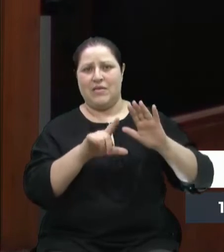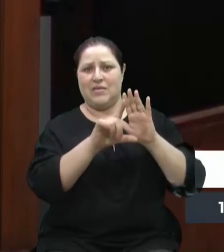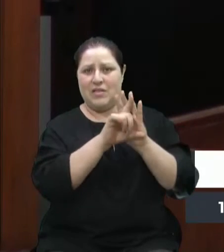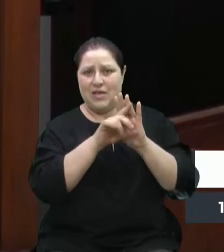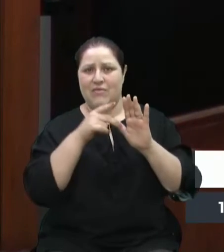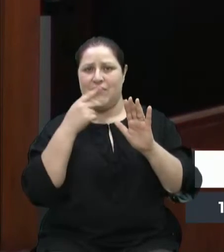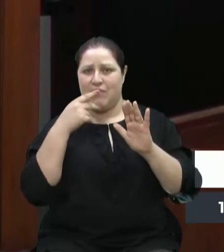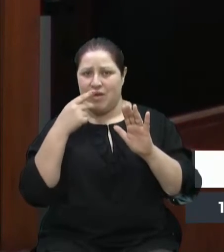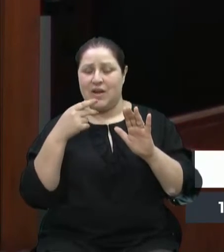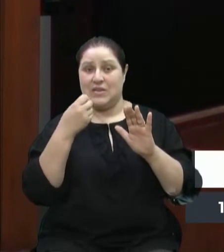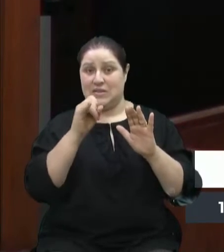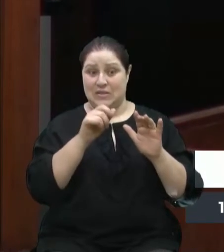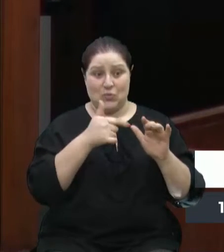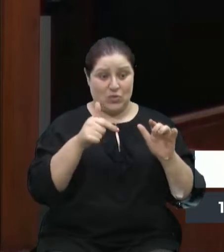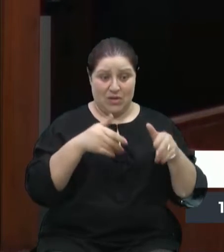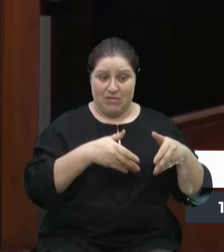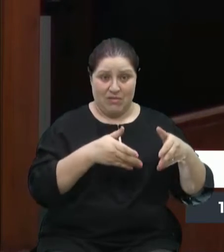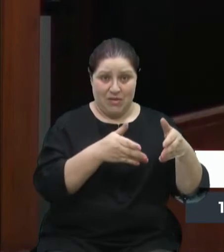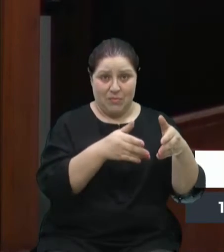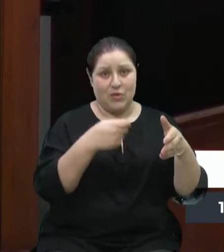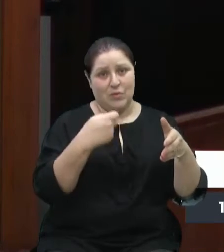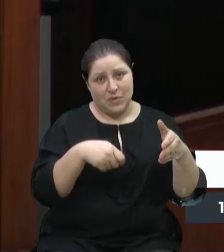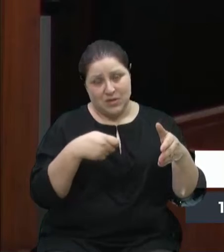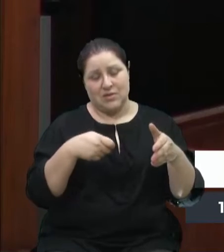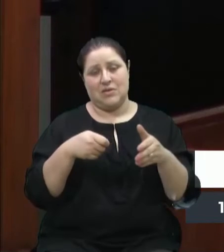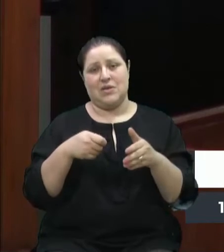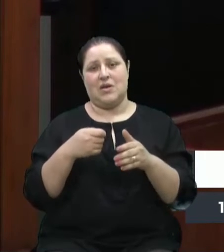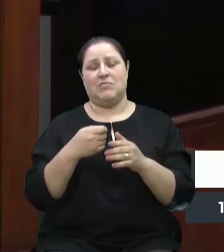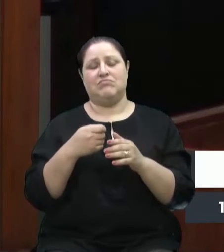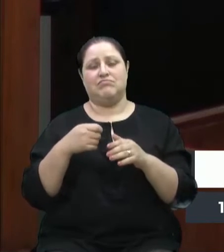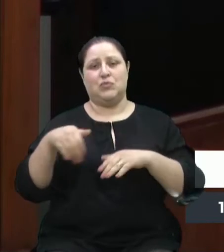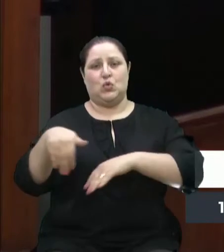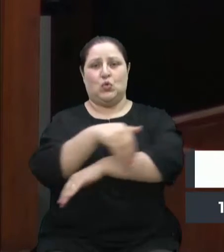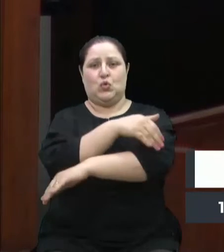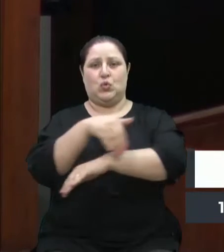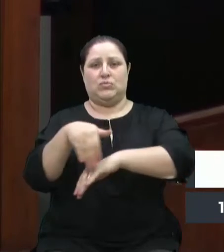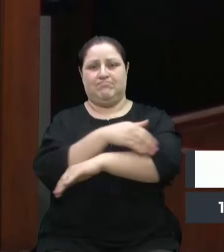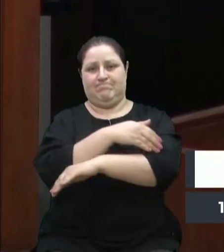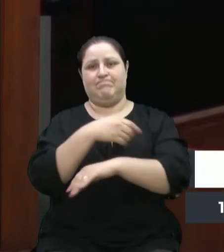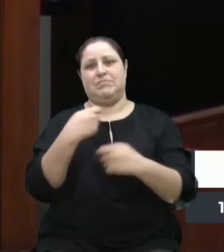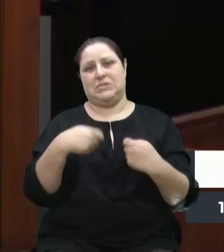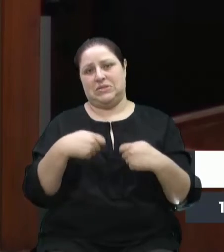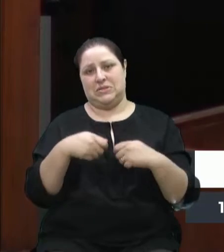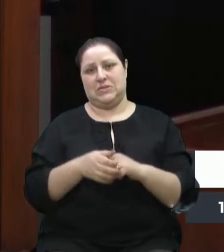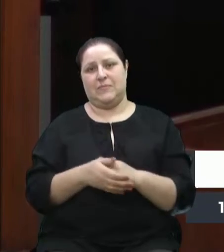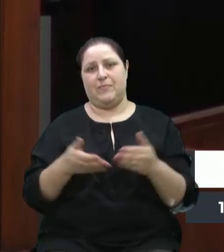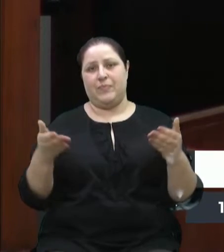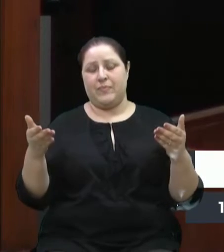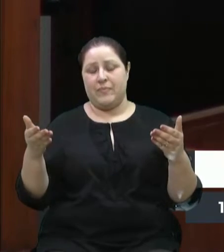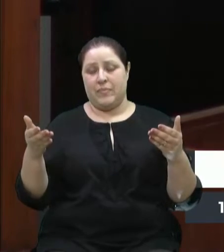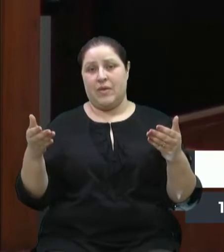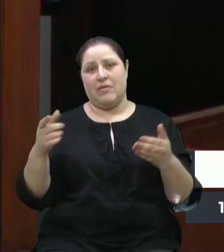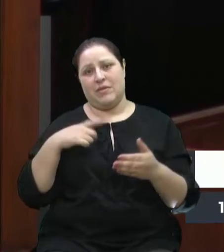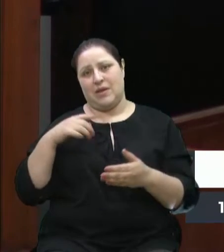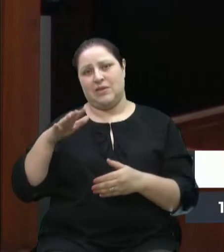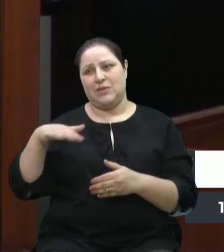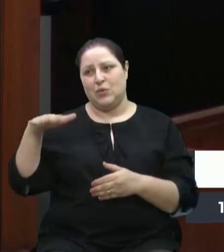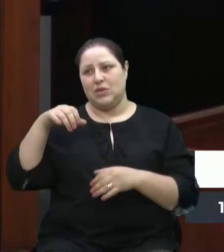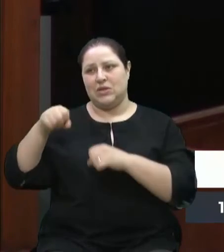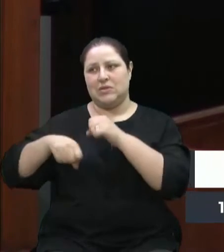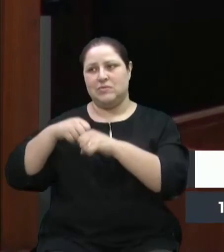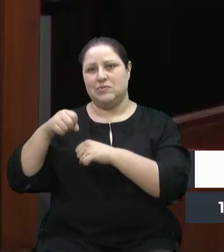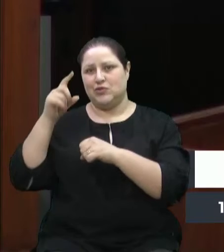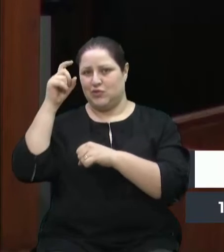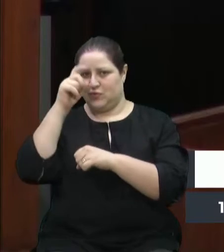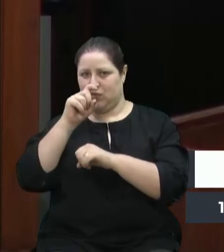gente sempre fica nessa situação difícil, por vezes, e agora a gente tem a possibilidade de discutir um